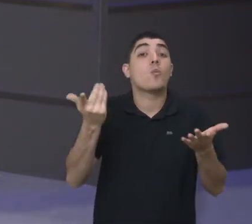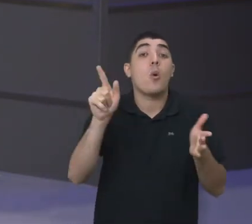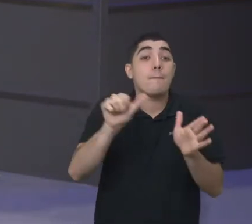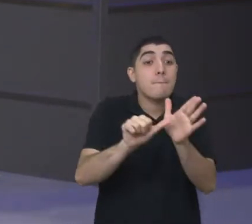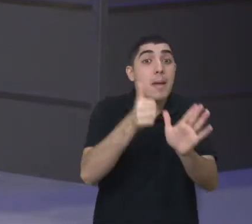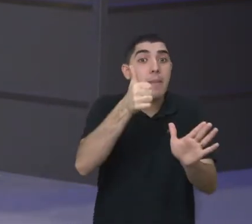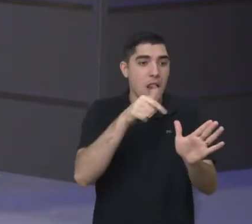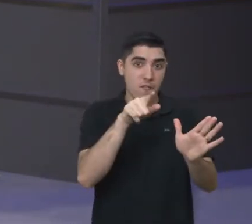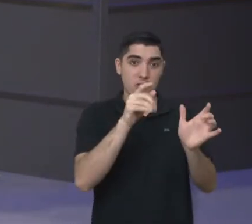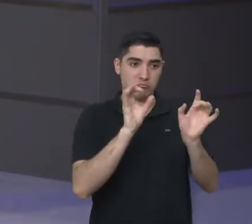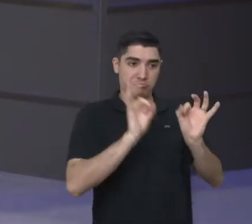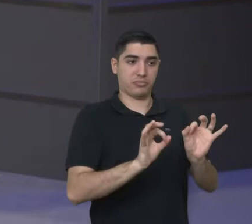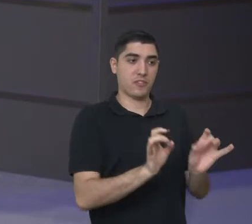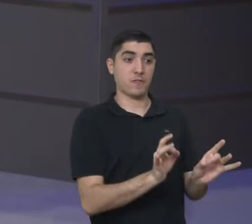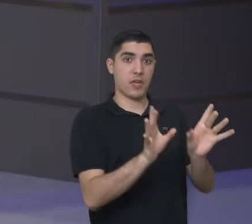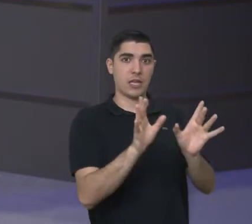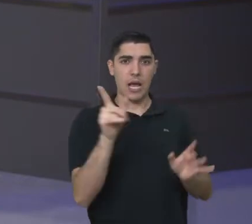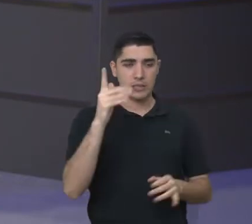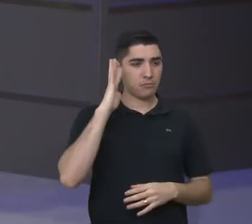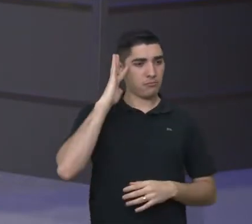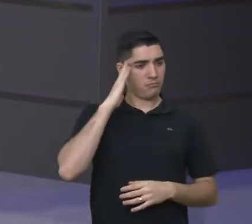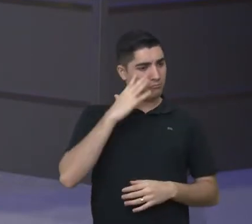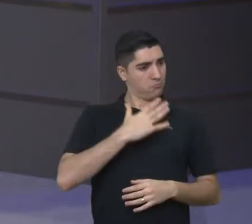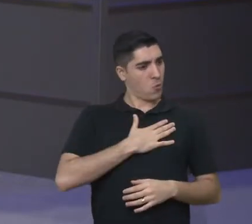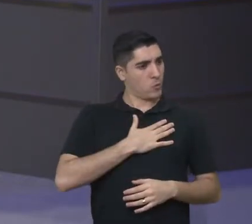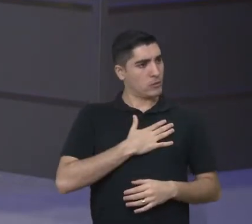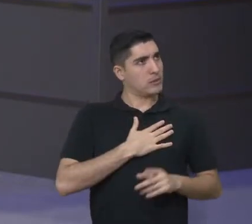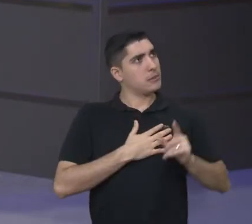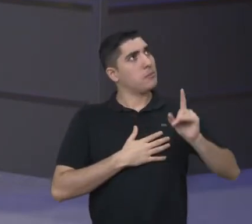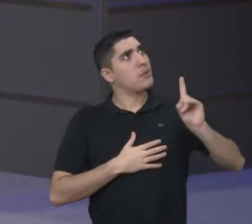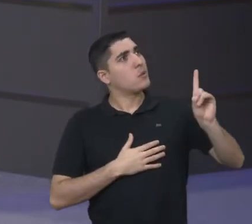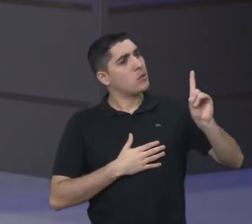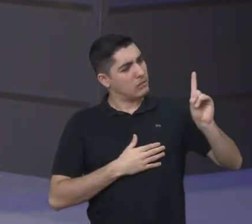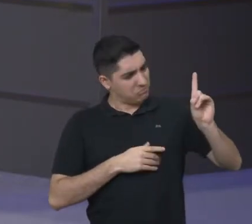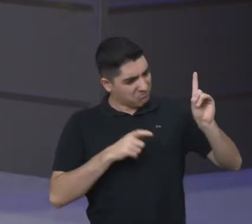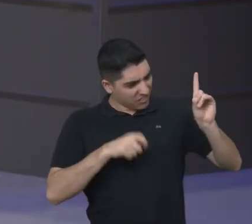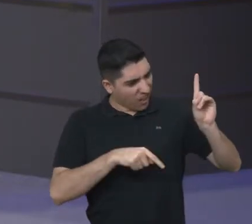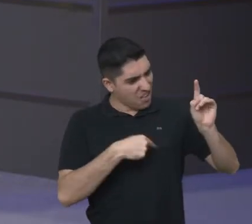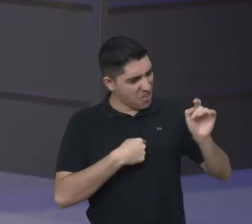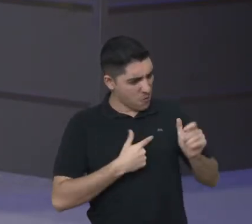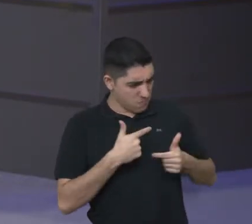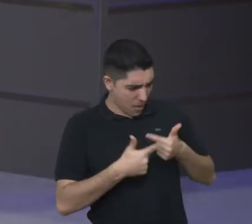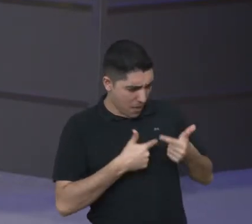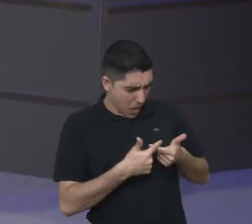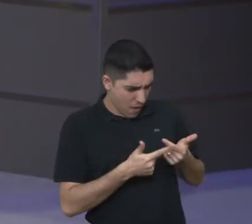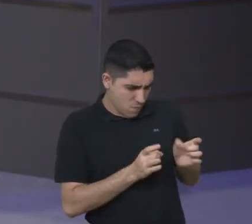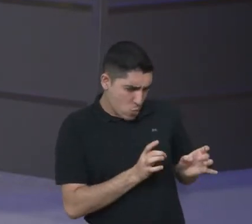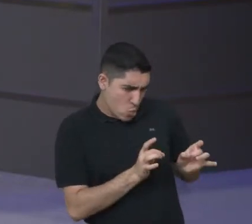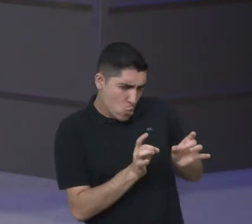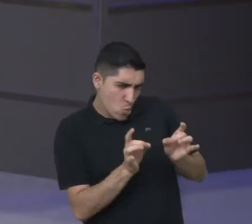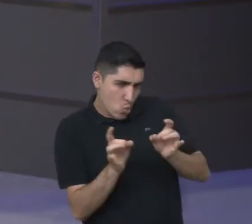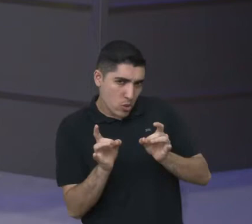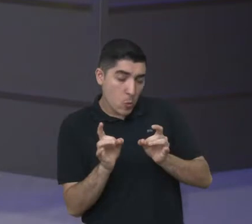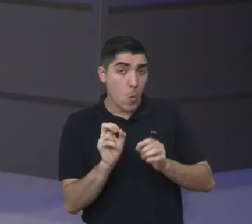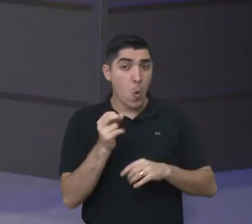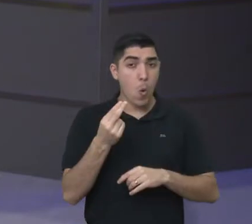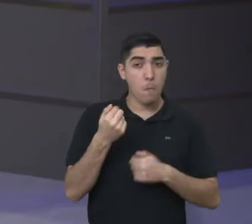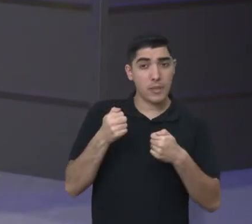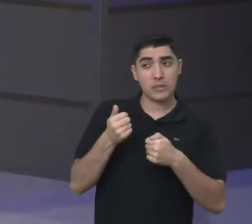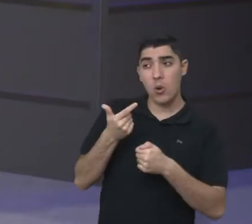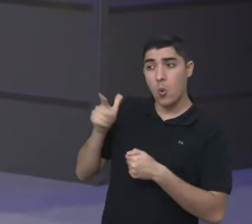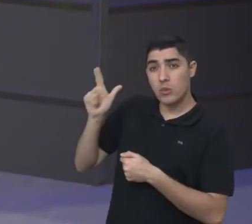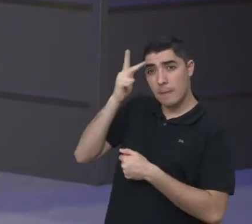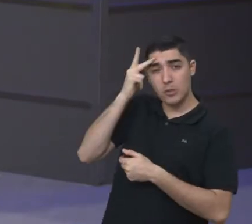primeira encomenda que você falou, meu Deus, eu dou conta disso daqui, me ajuda. Gente, vou precisar contratar alguém